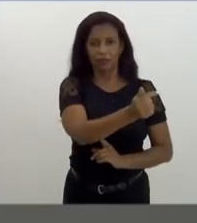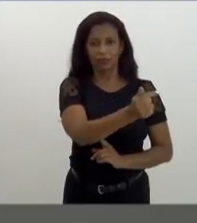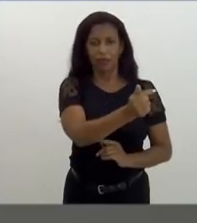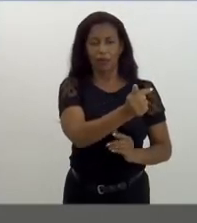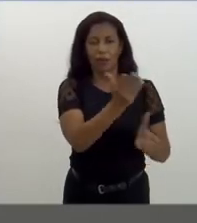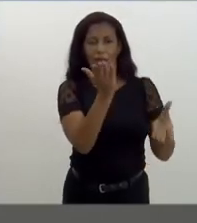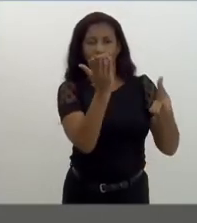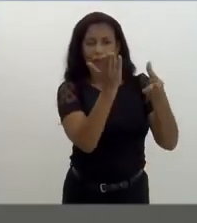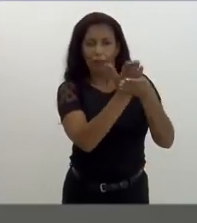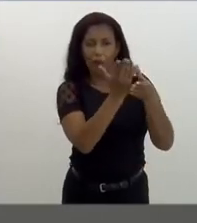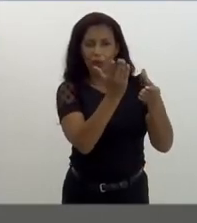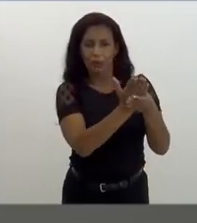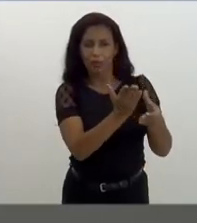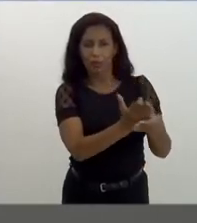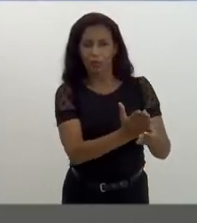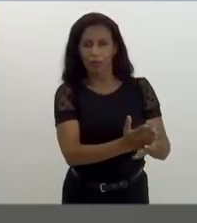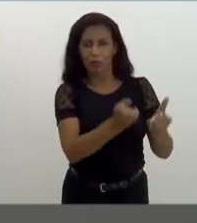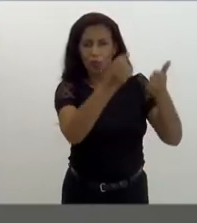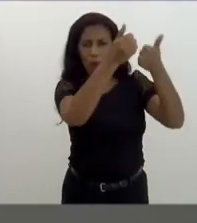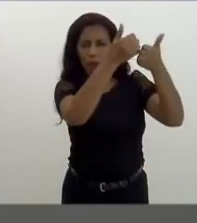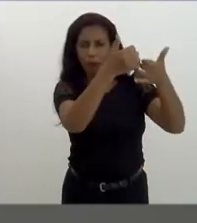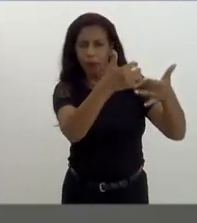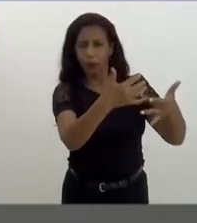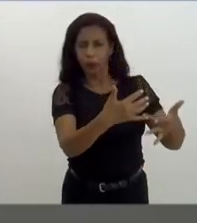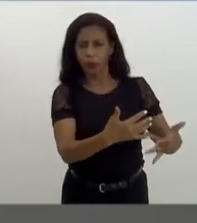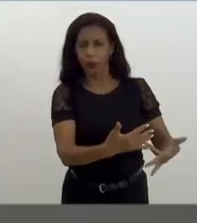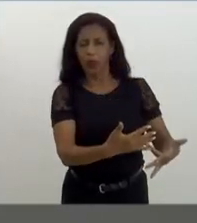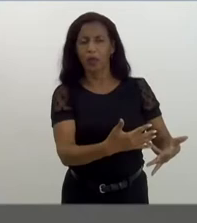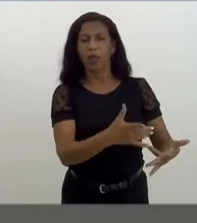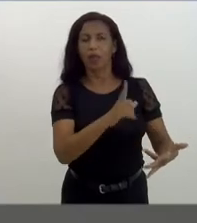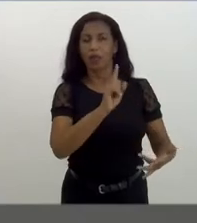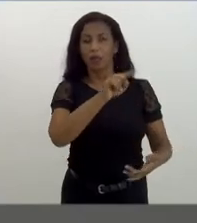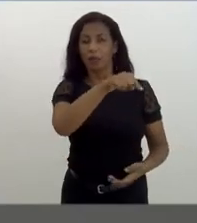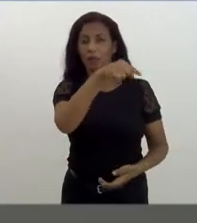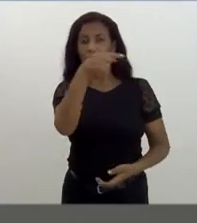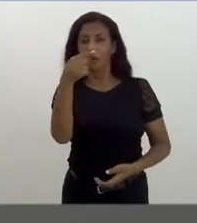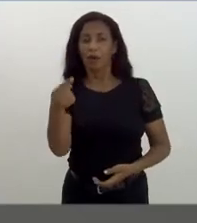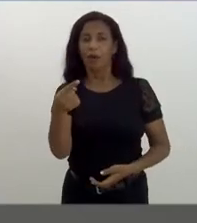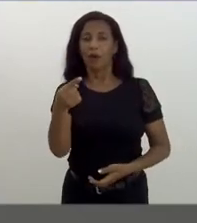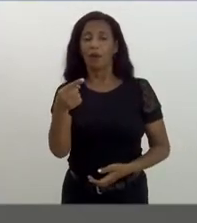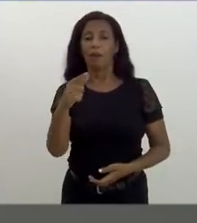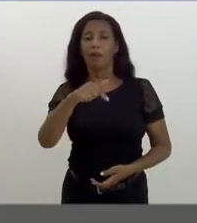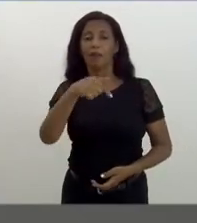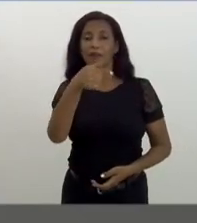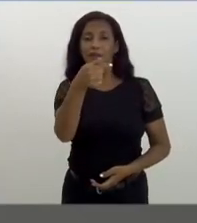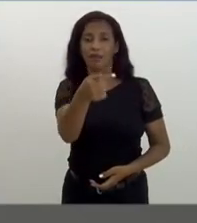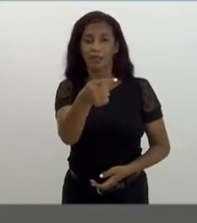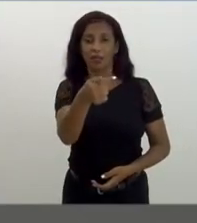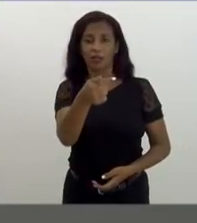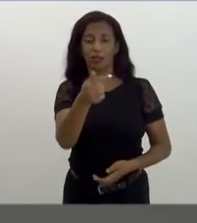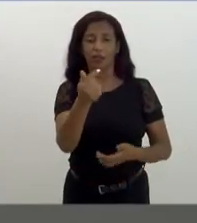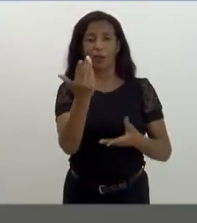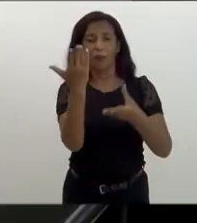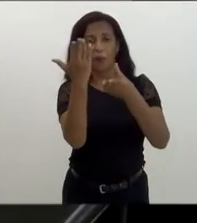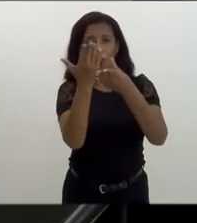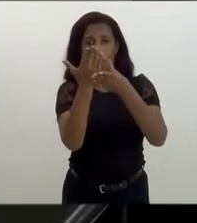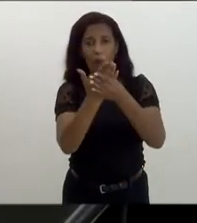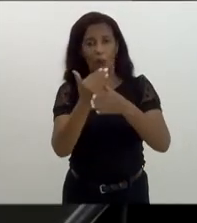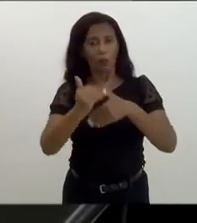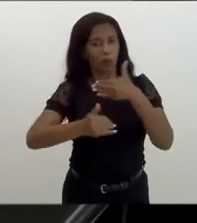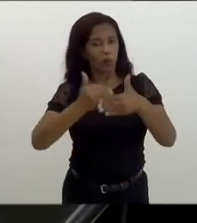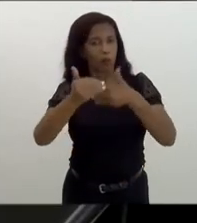processos bem definidos e depois nós também temos sete processo que nós